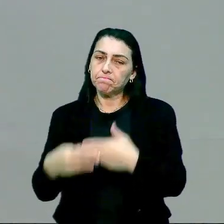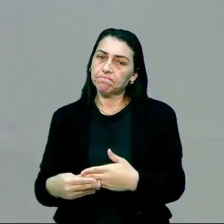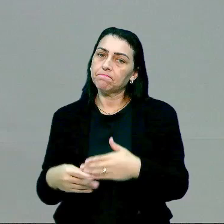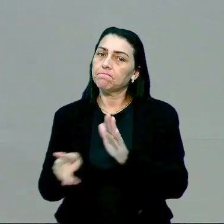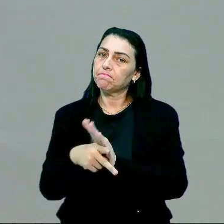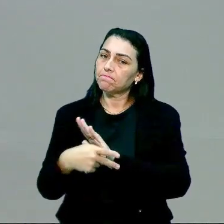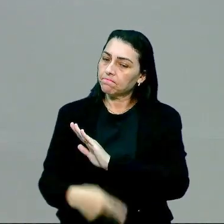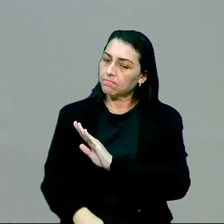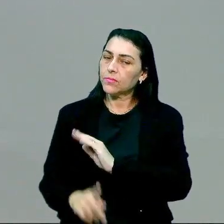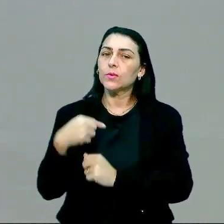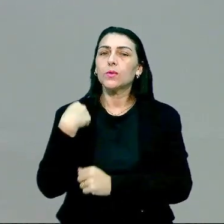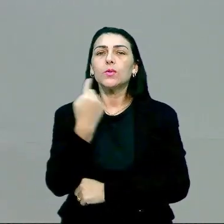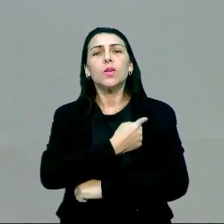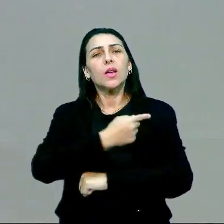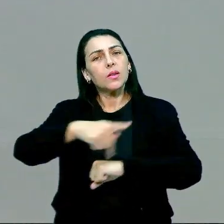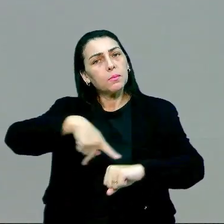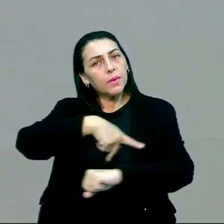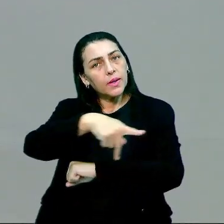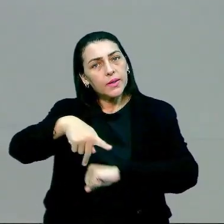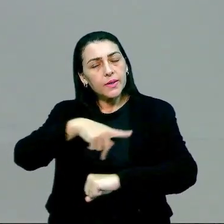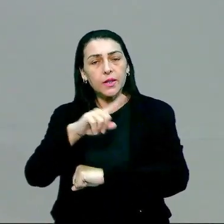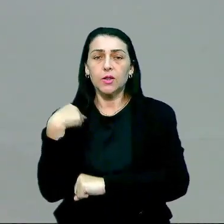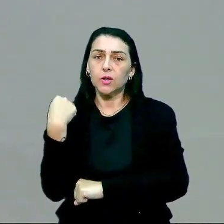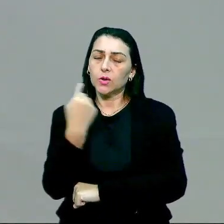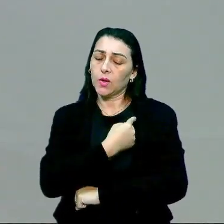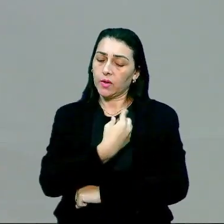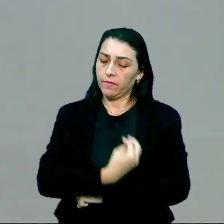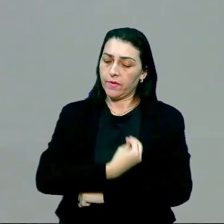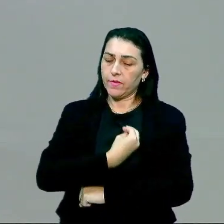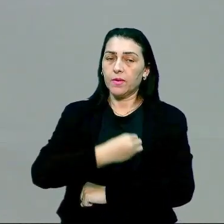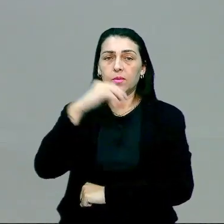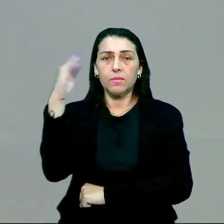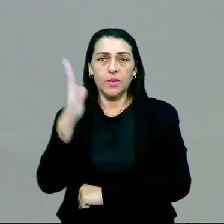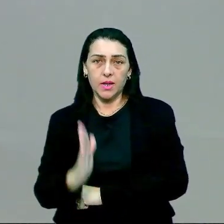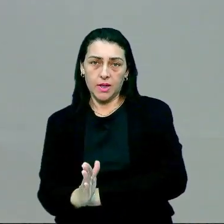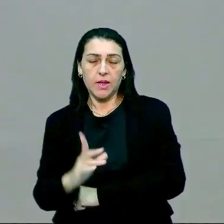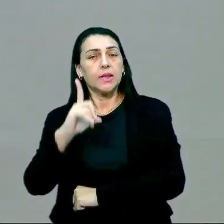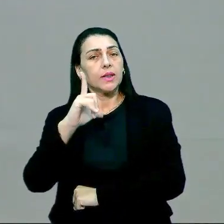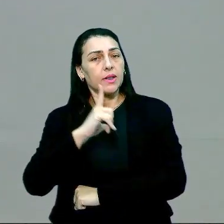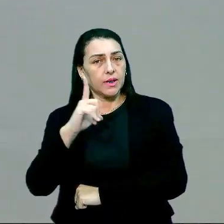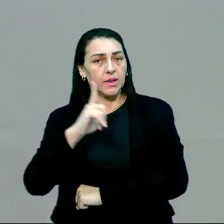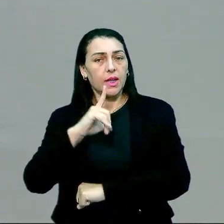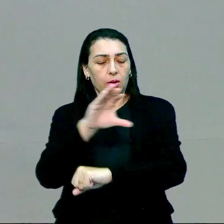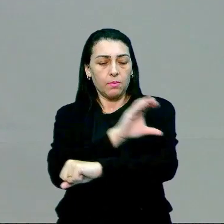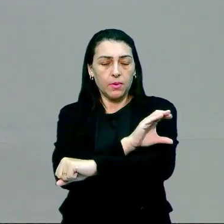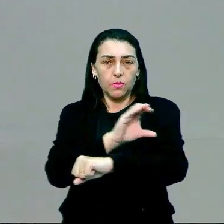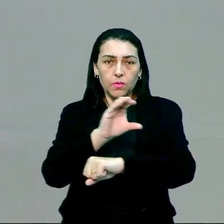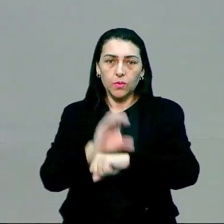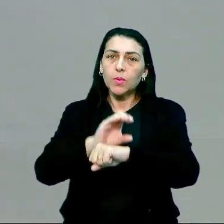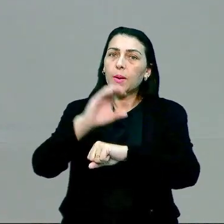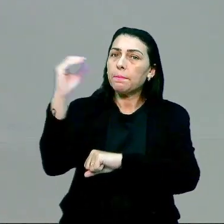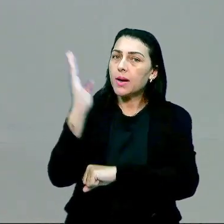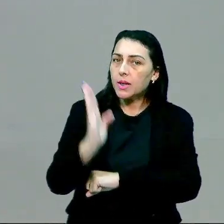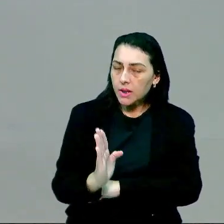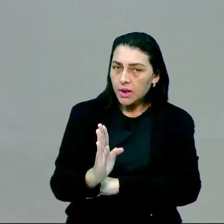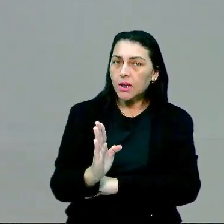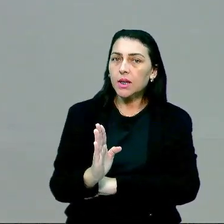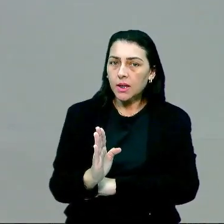para a realidade do nosso país? Nós vivemos no Brasil. Existe uma cultura